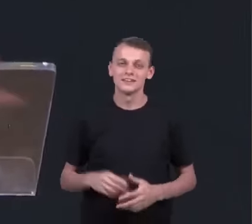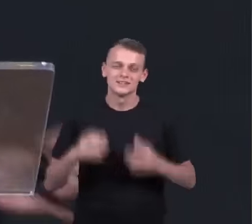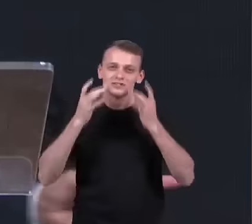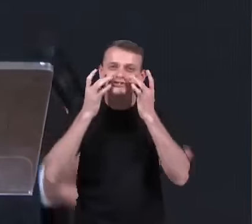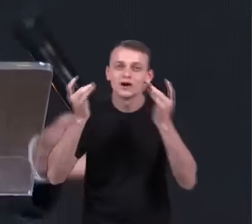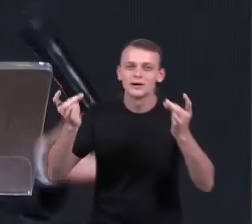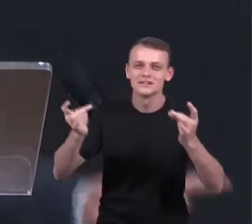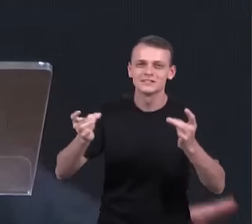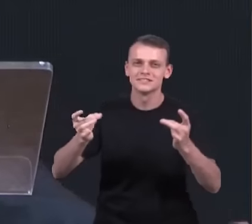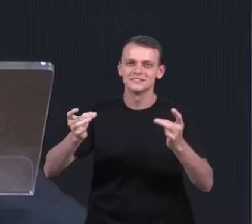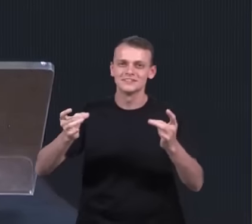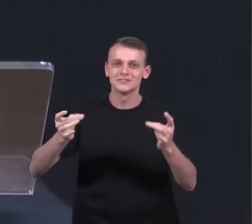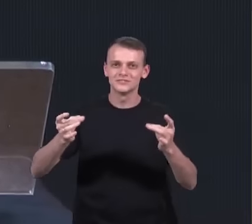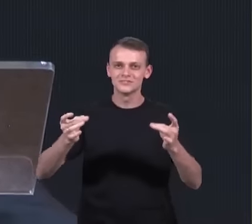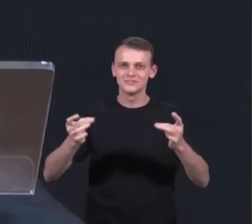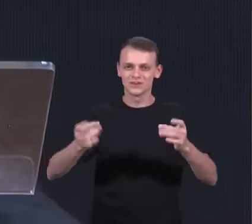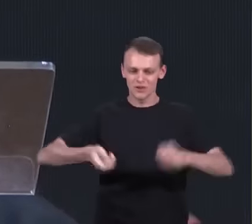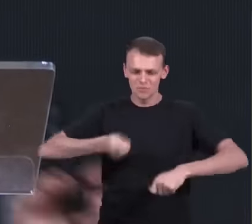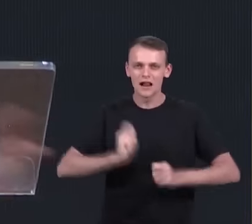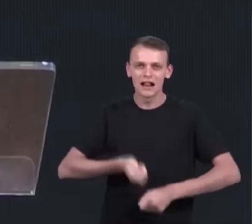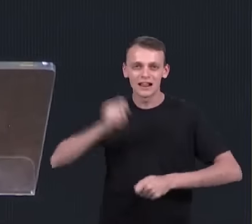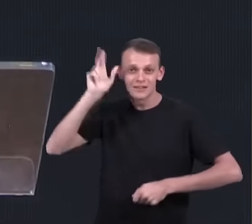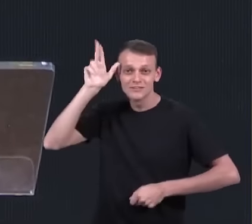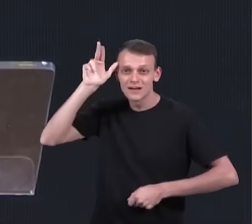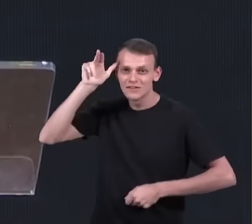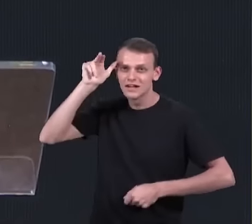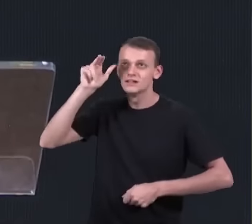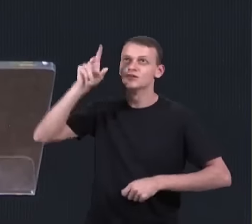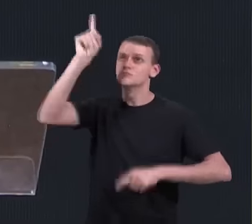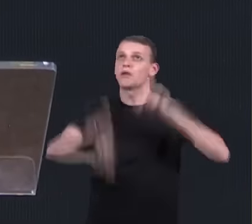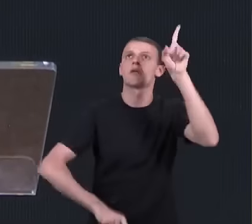fazer o que realmente importa aqui.